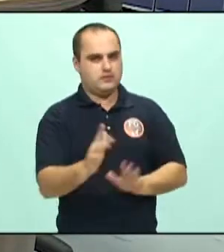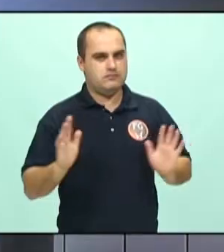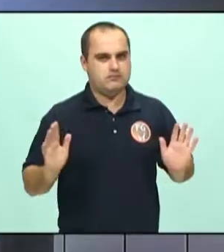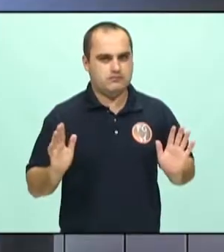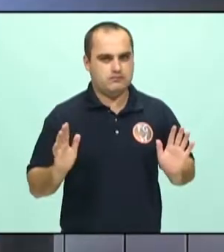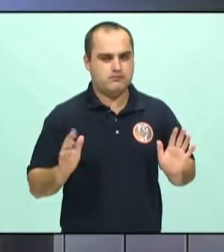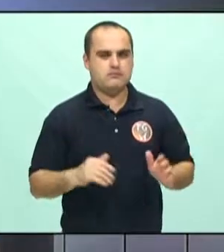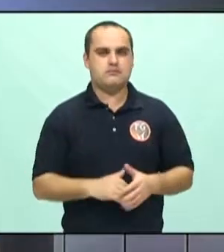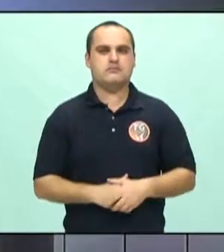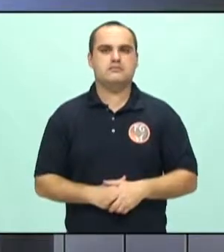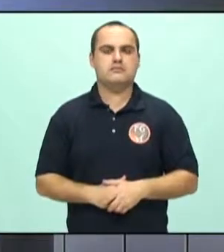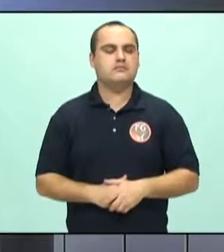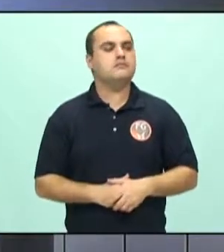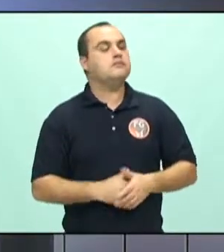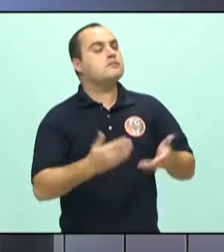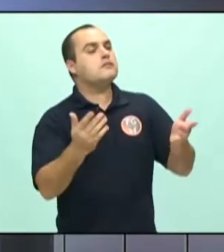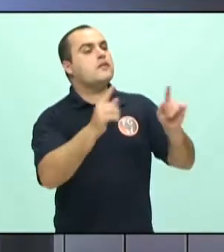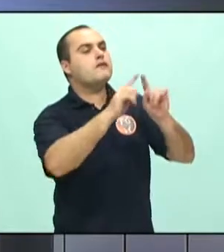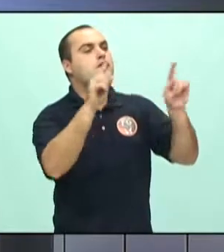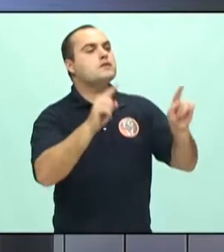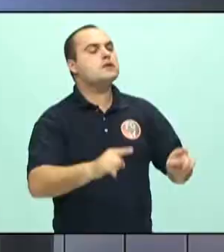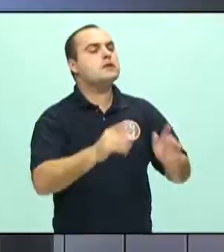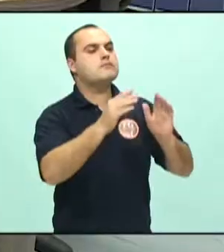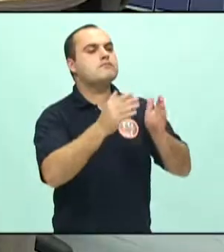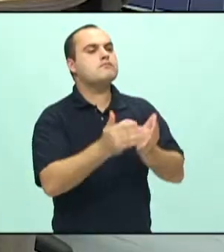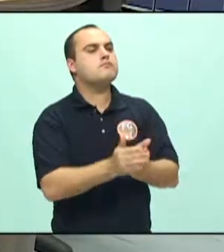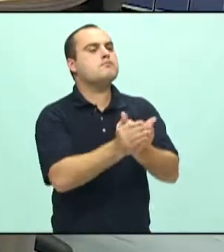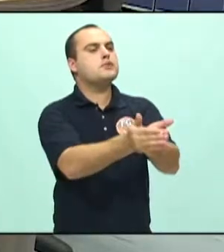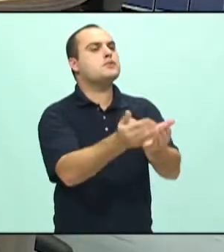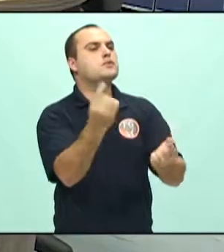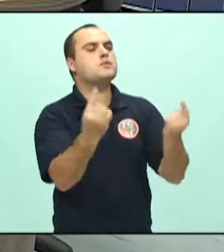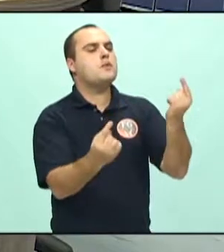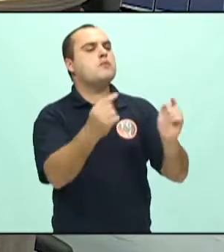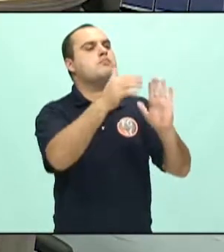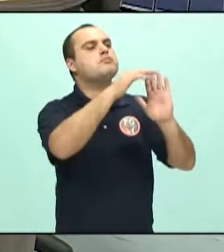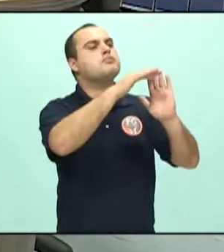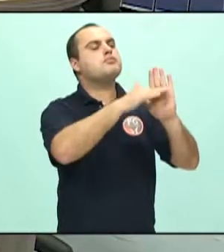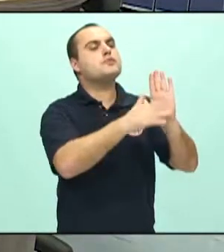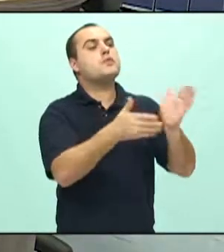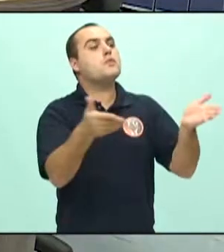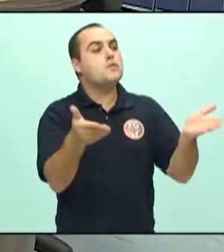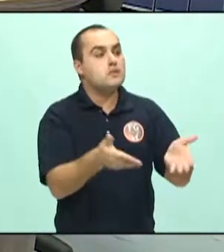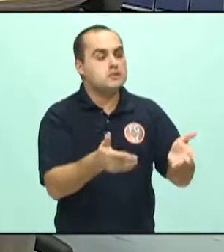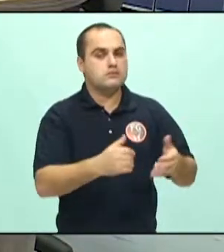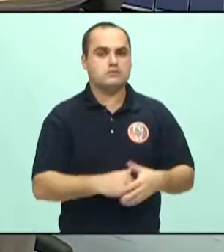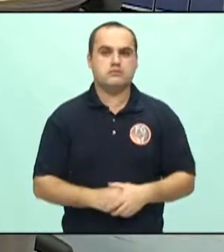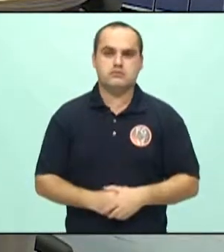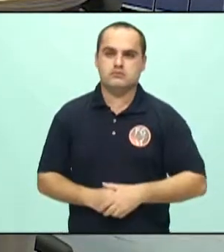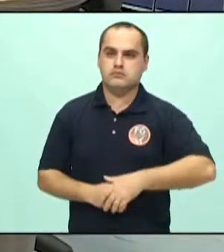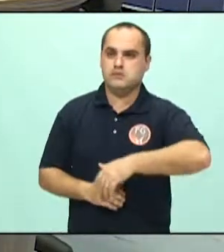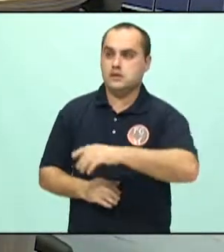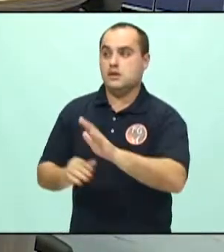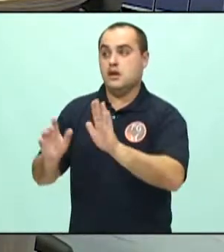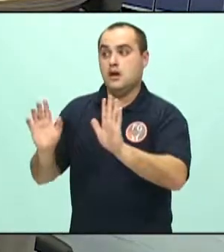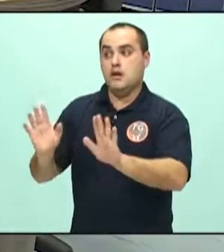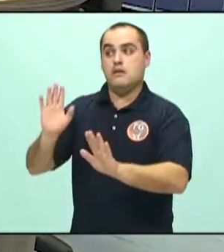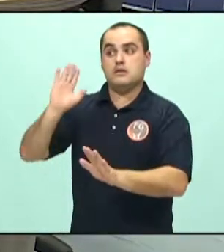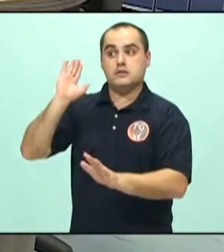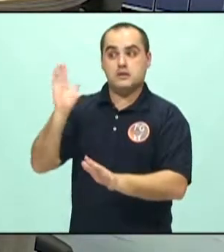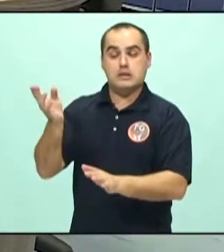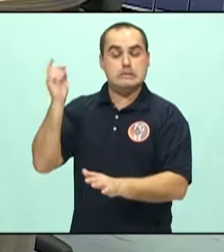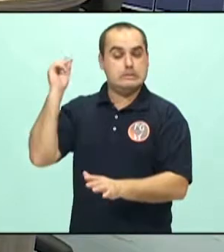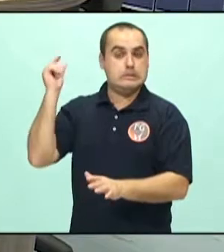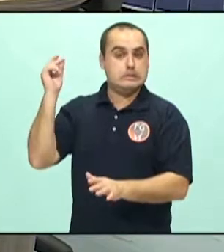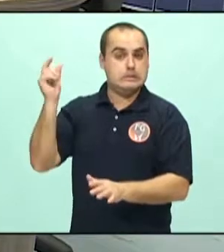ser um trabalhador portuário, qual o critério hoje? Faz muito tempo que não entram mais pessoas no sistema. Em virtude